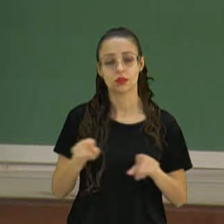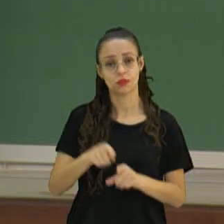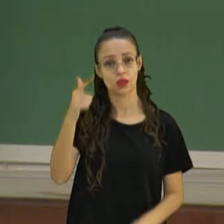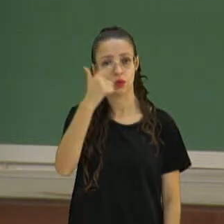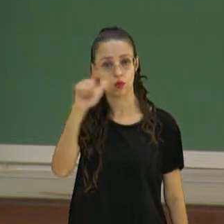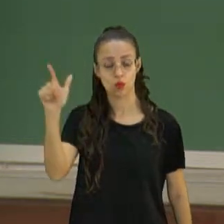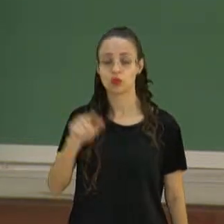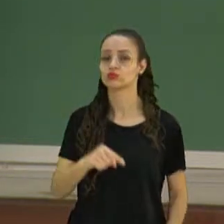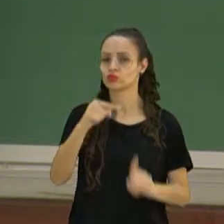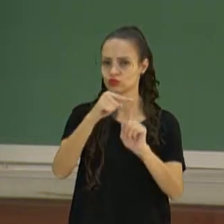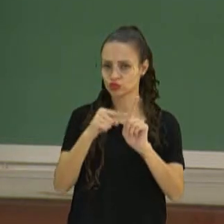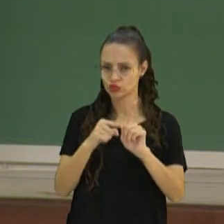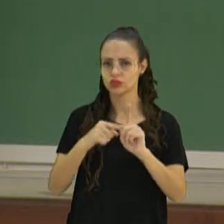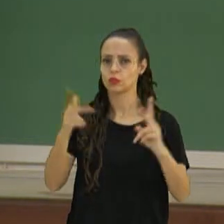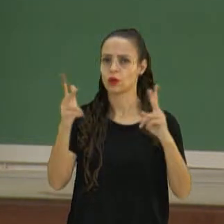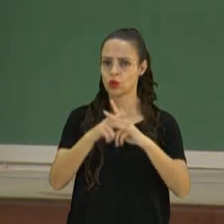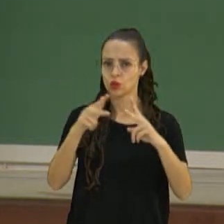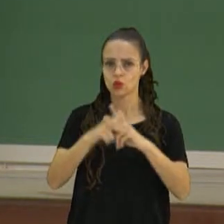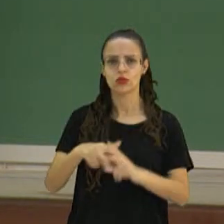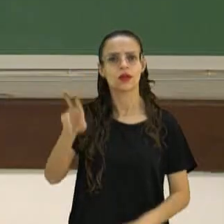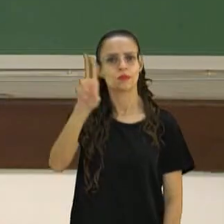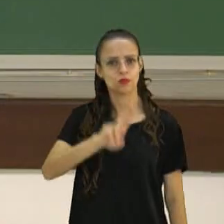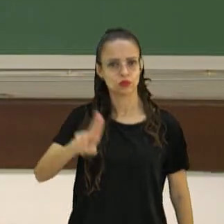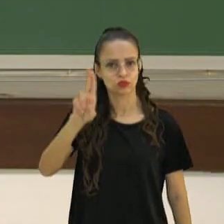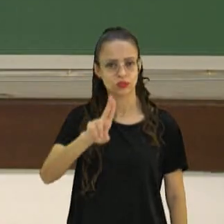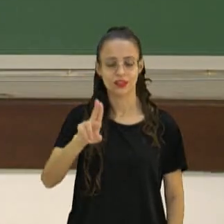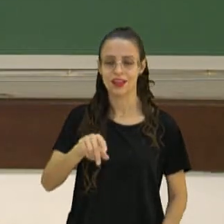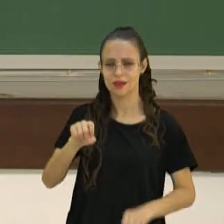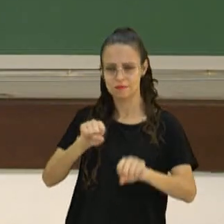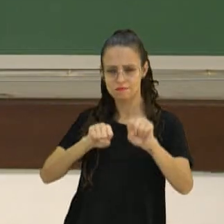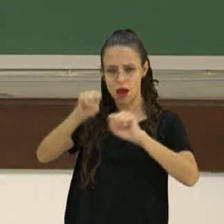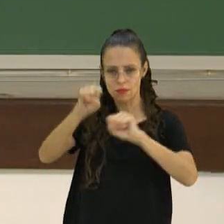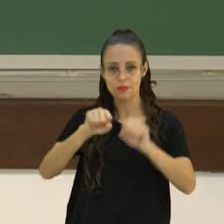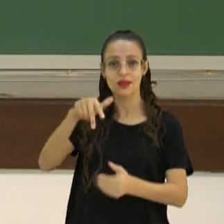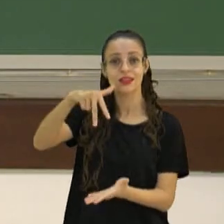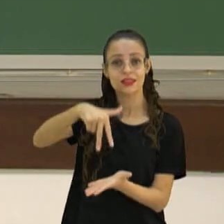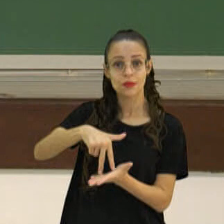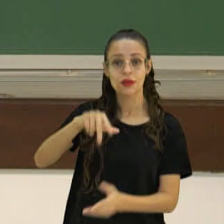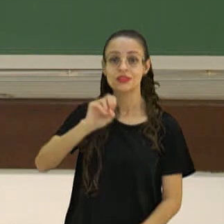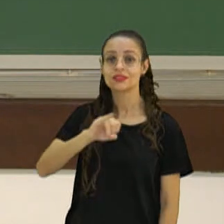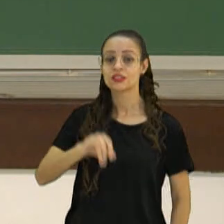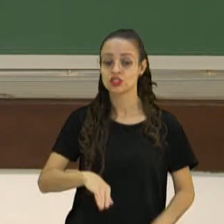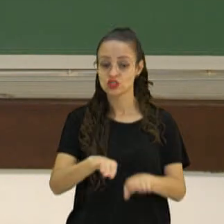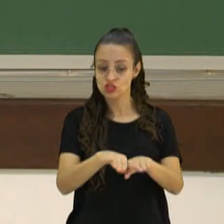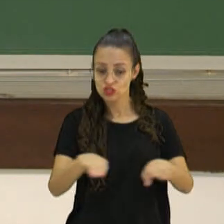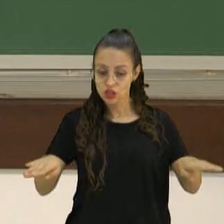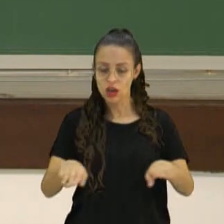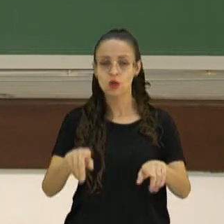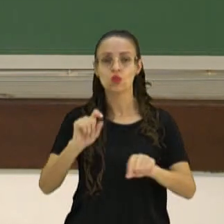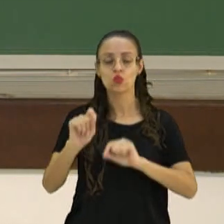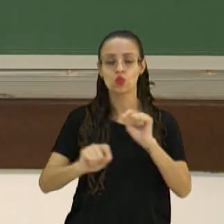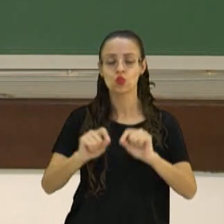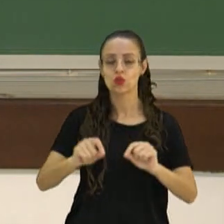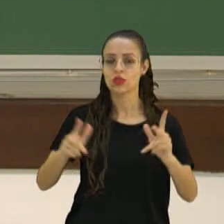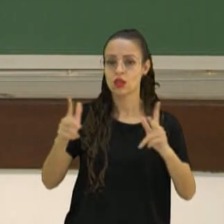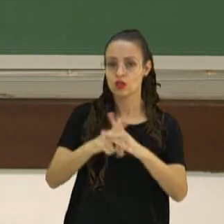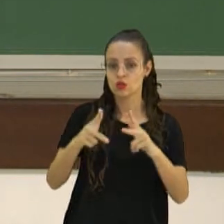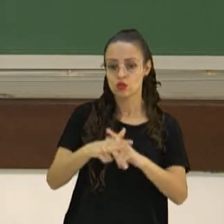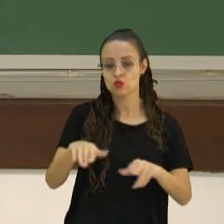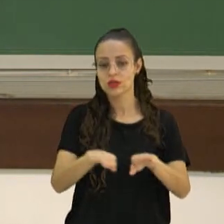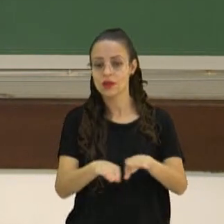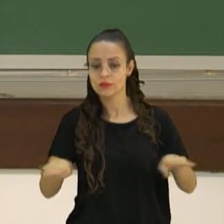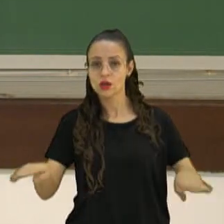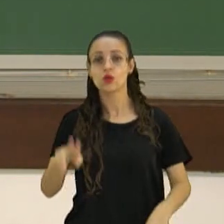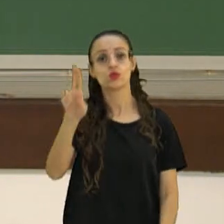modalidade muito usada, tipo, foi para o chão, nós falamos do boxe, né, que é a luta em pé, né, mas foi no chão, precisou luta no solo, né, vai